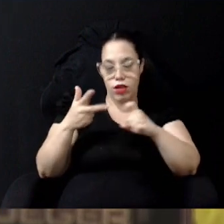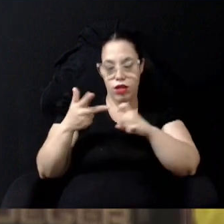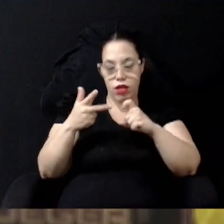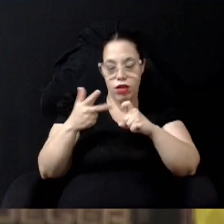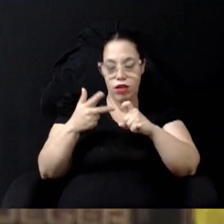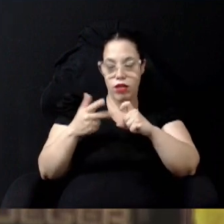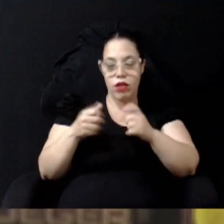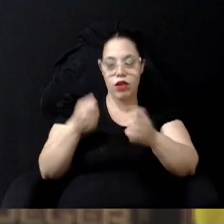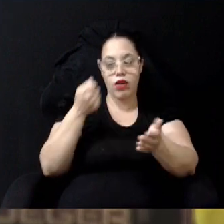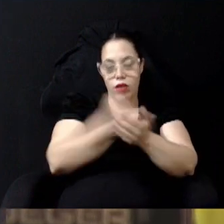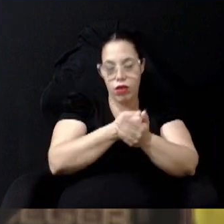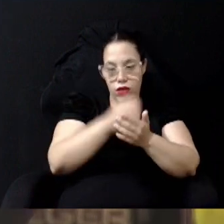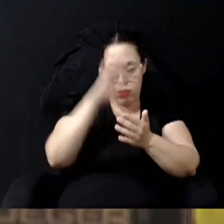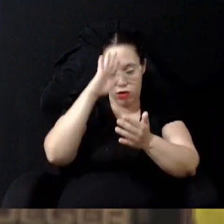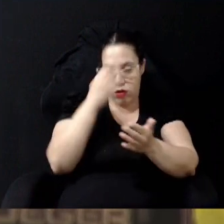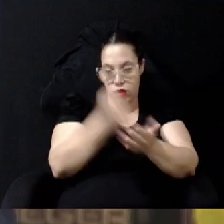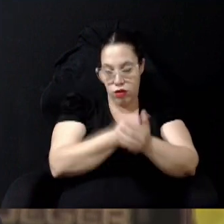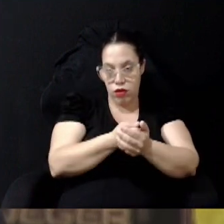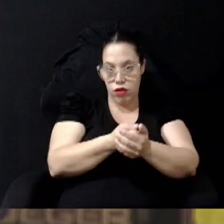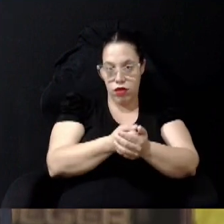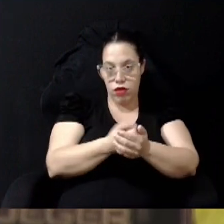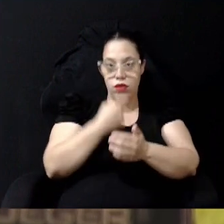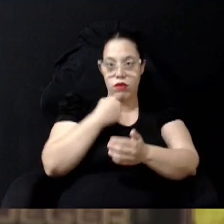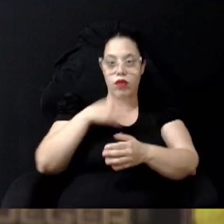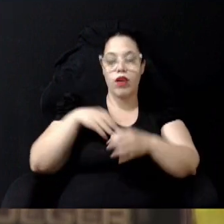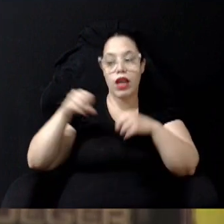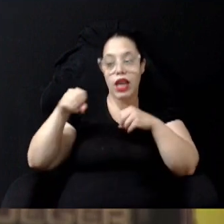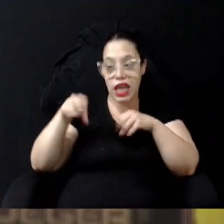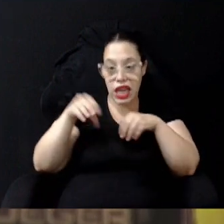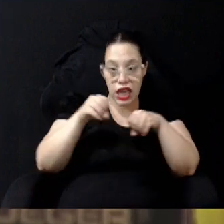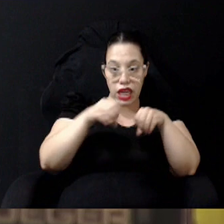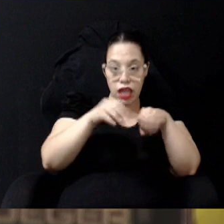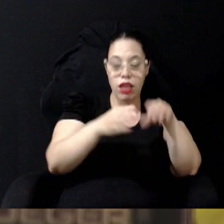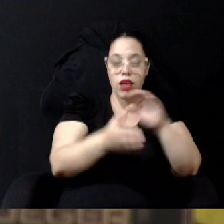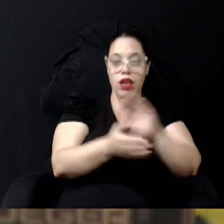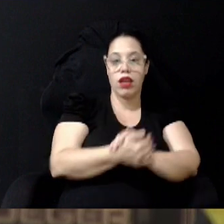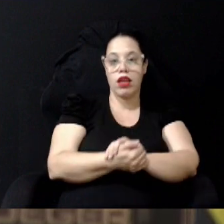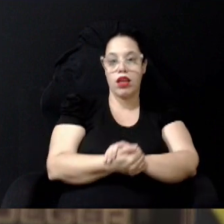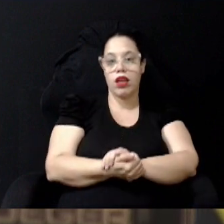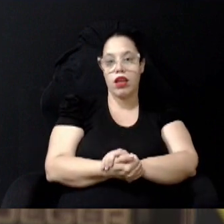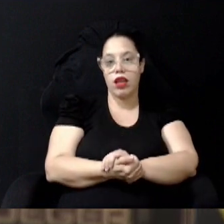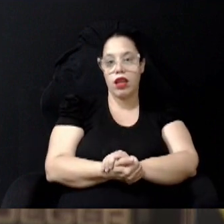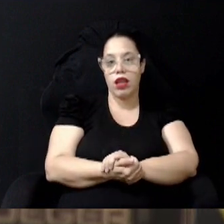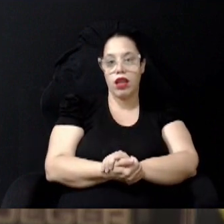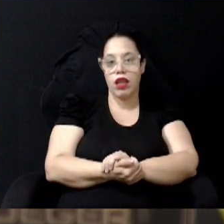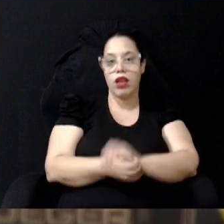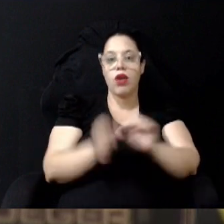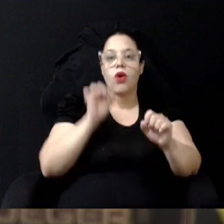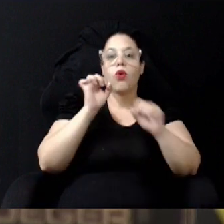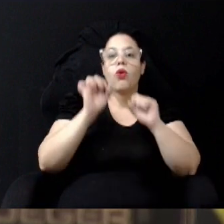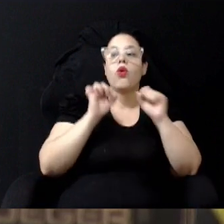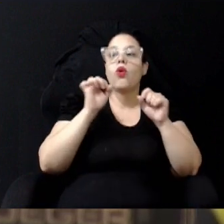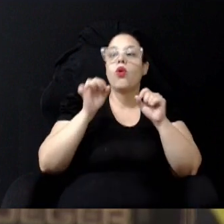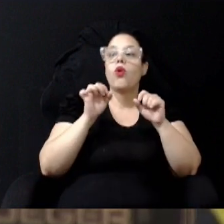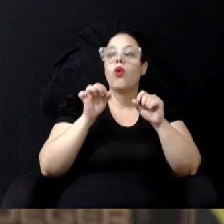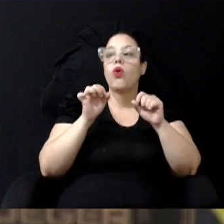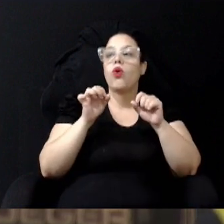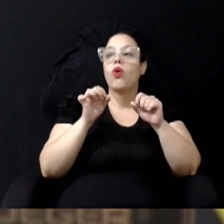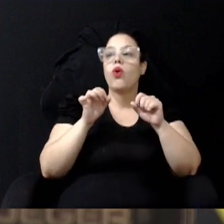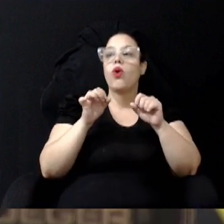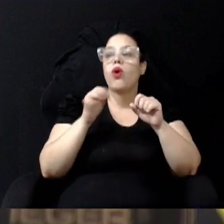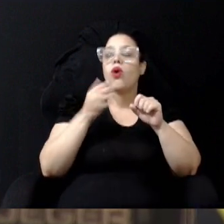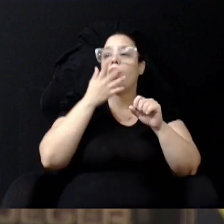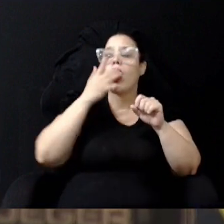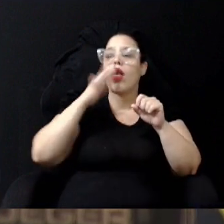história dessa cidade seja ensinada nas escolas, o que nossos meninos vão aprender? Como é que eles vão saber